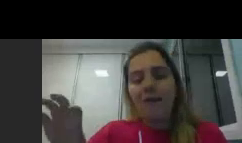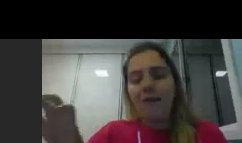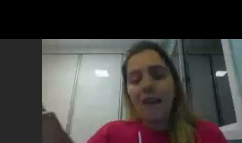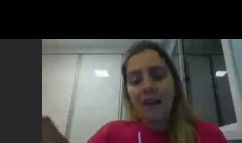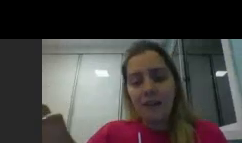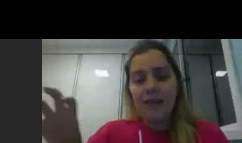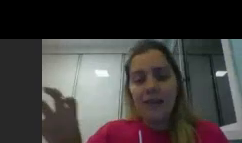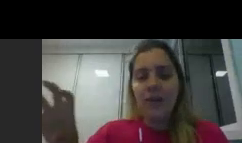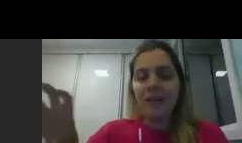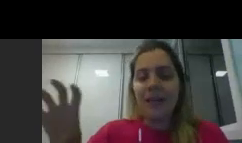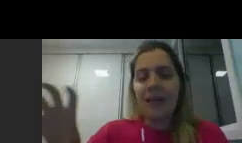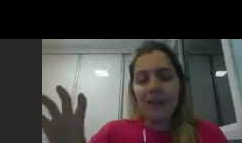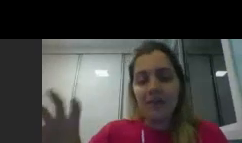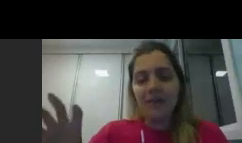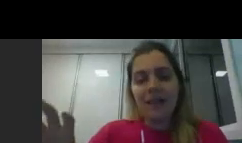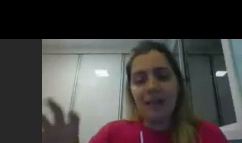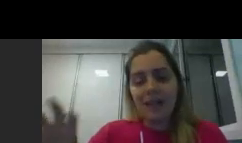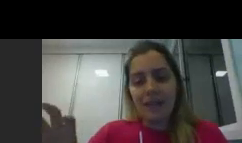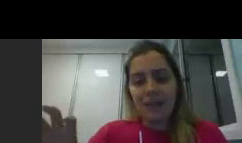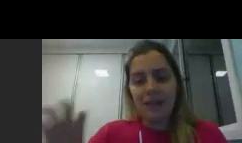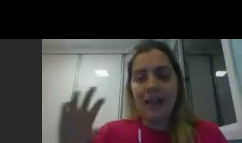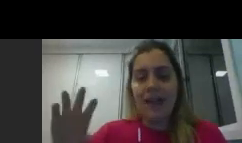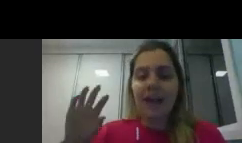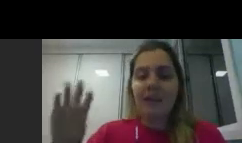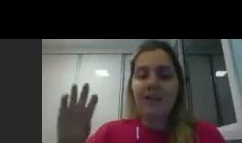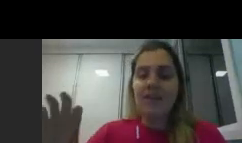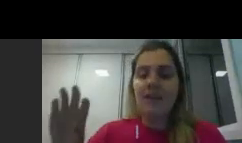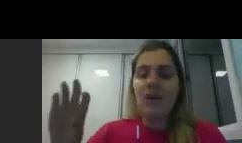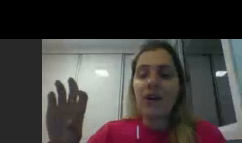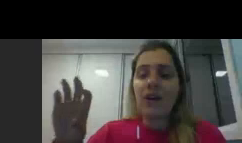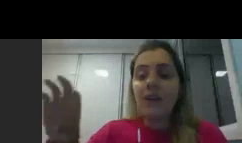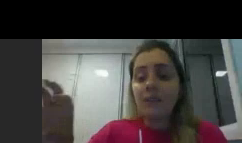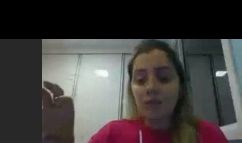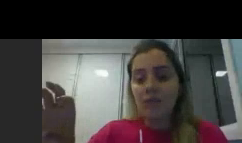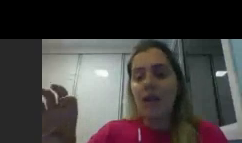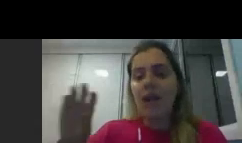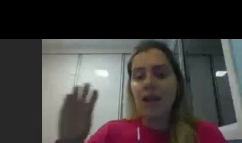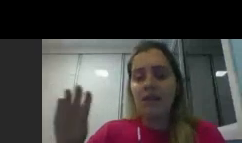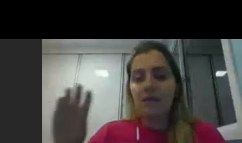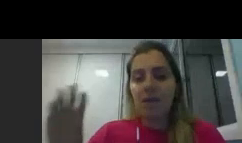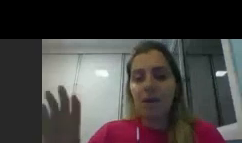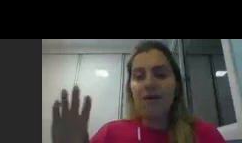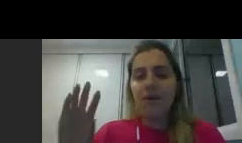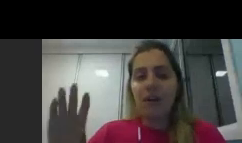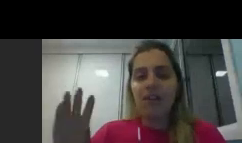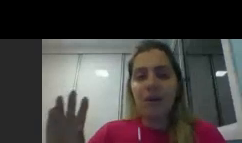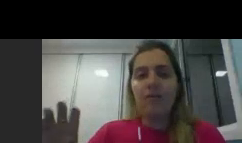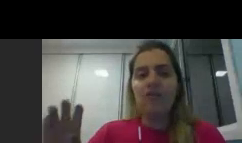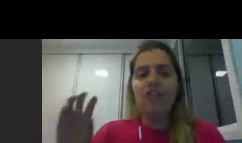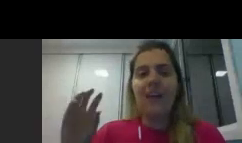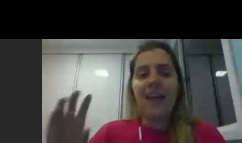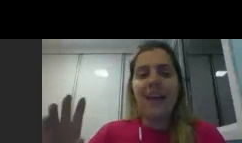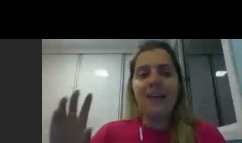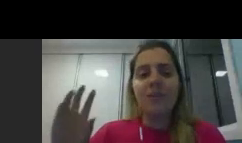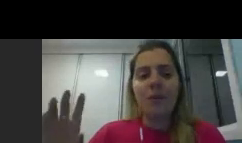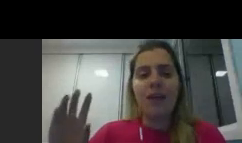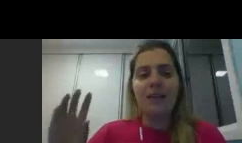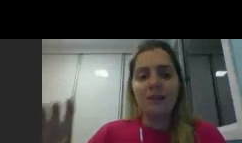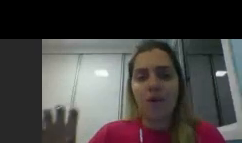a combater essa proteína Rhesus da criança. E aí essa criança corre risco. Ela desenvolve o que nós chamamos